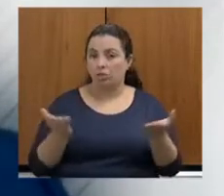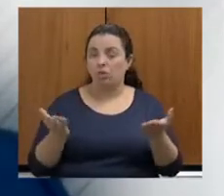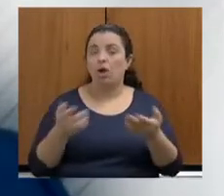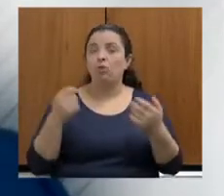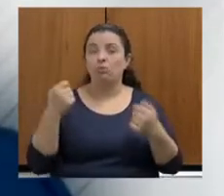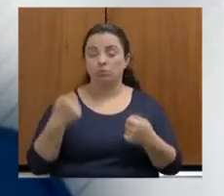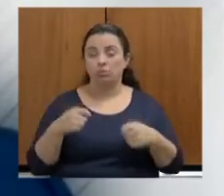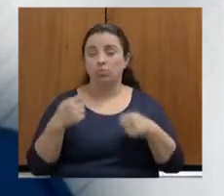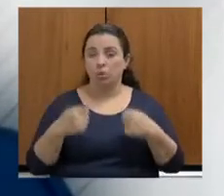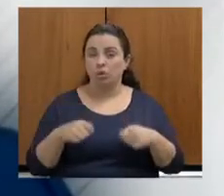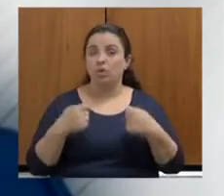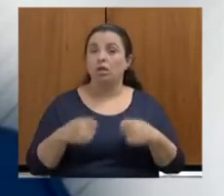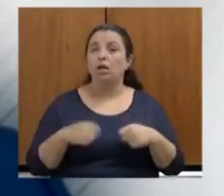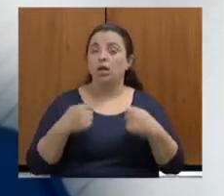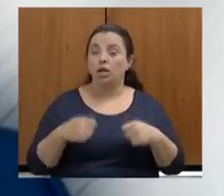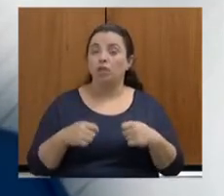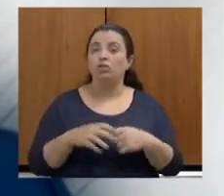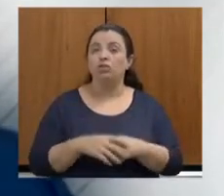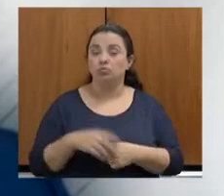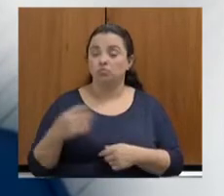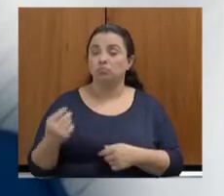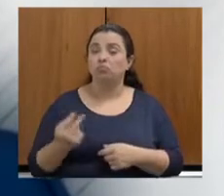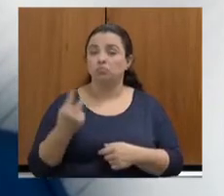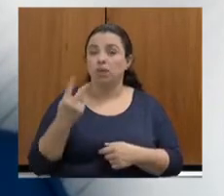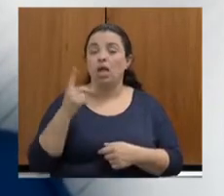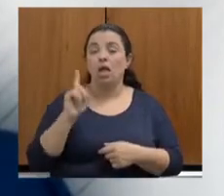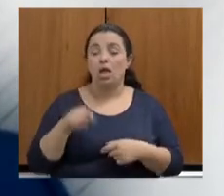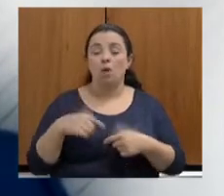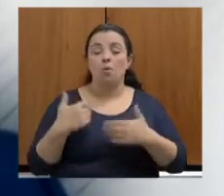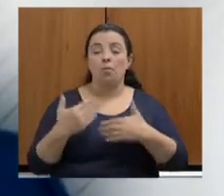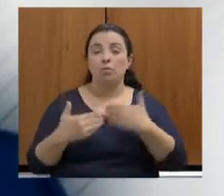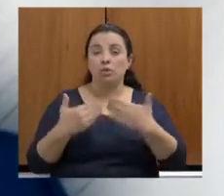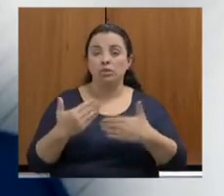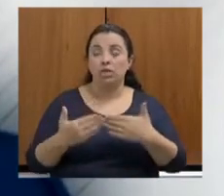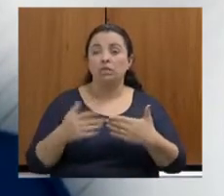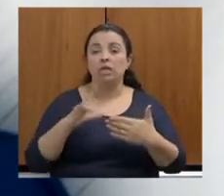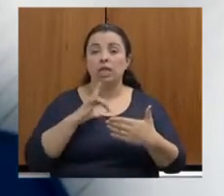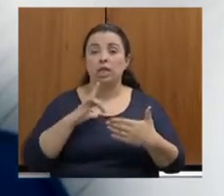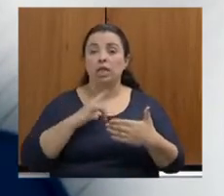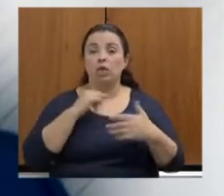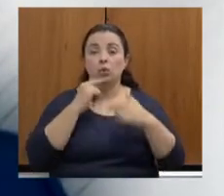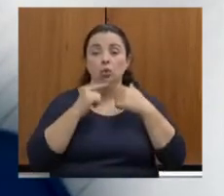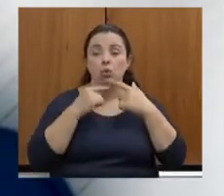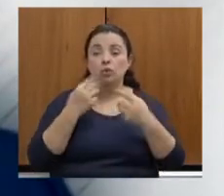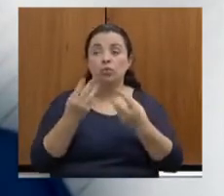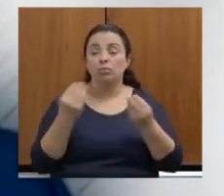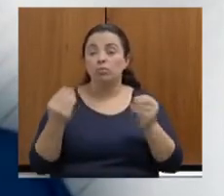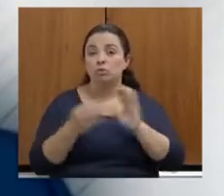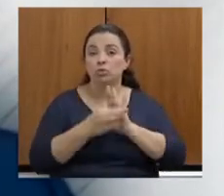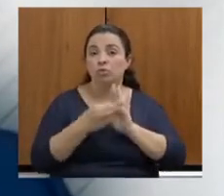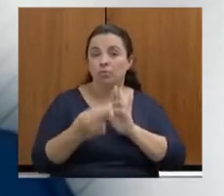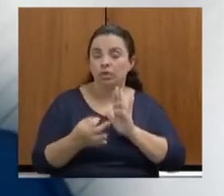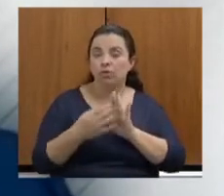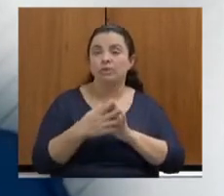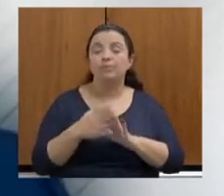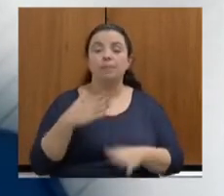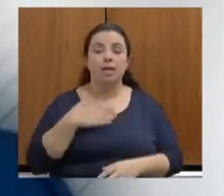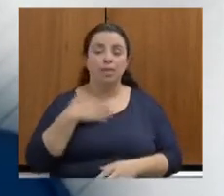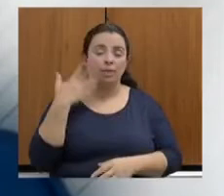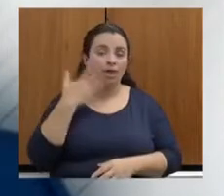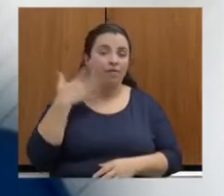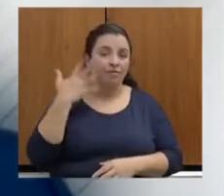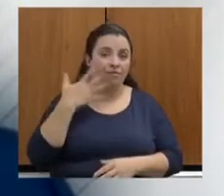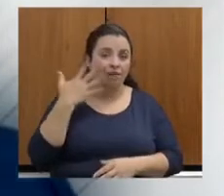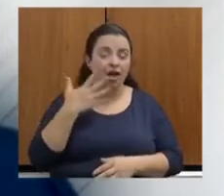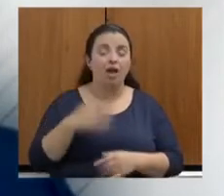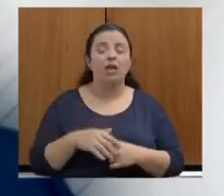necessário porque é um processo em volto e muitas dúvidas e muitos comentários e eu vou tentar nessa nessa minha fala